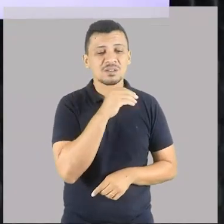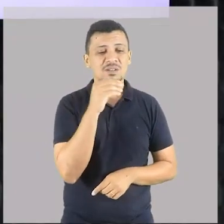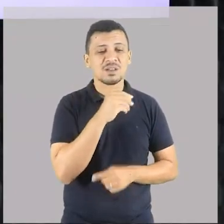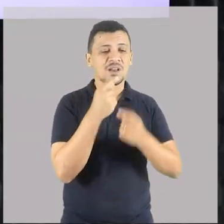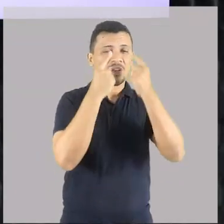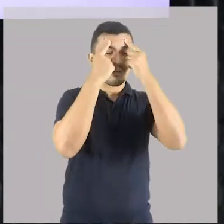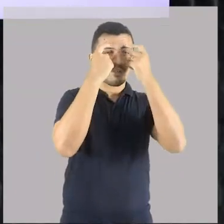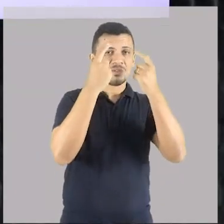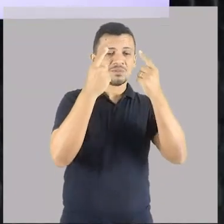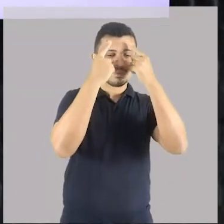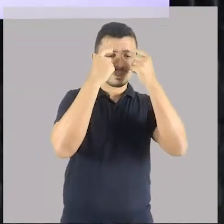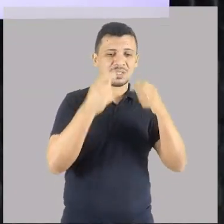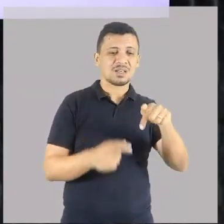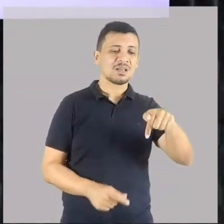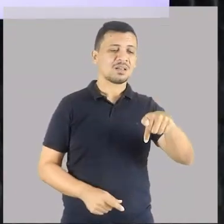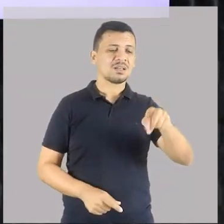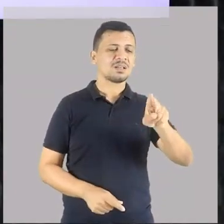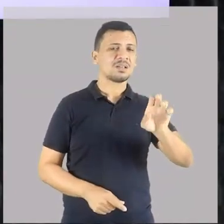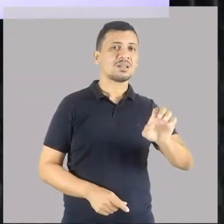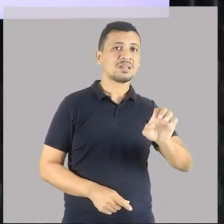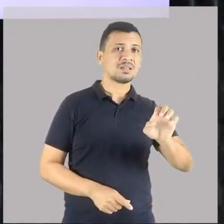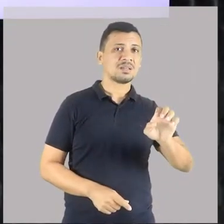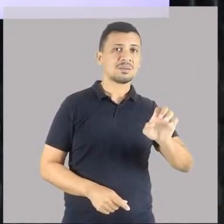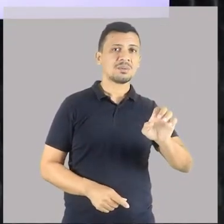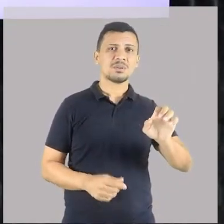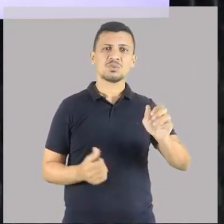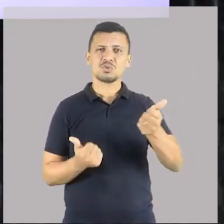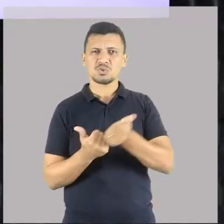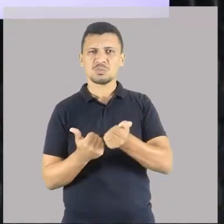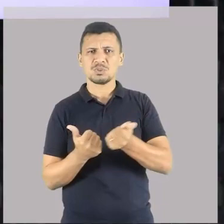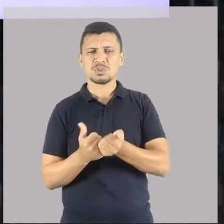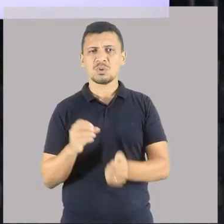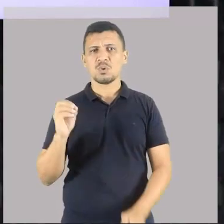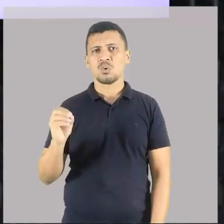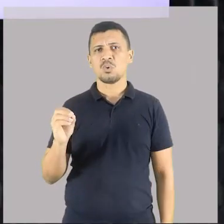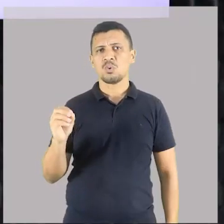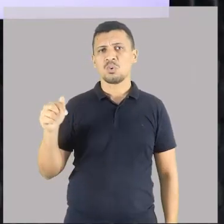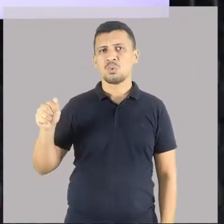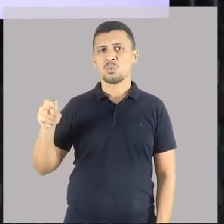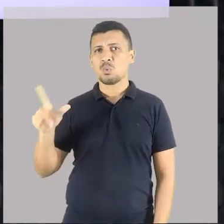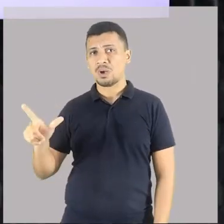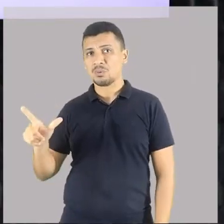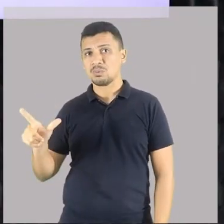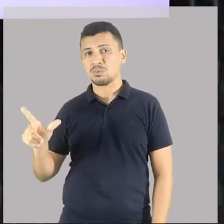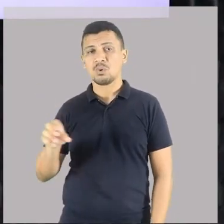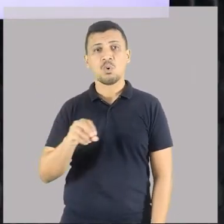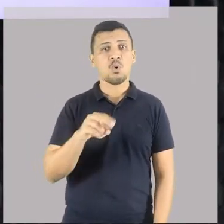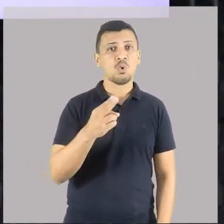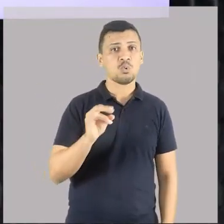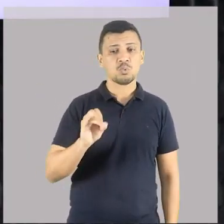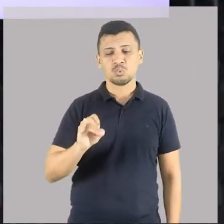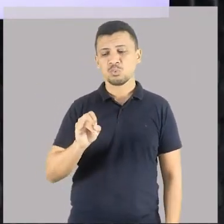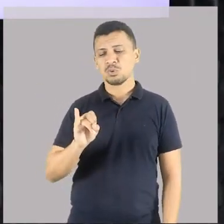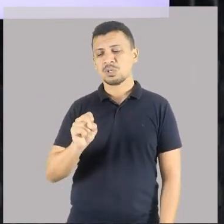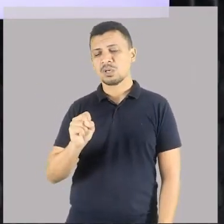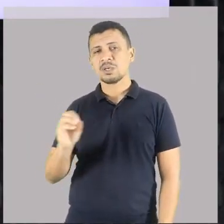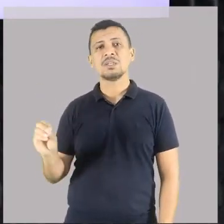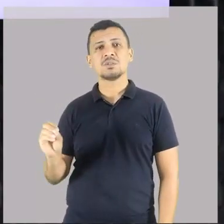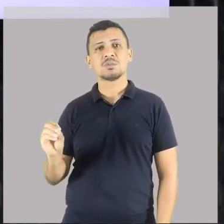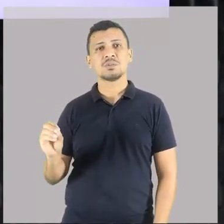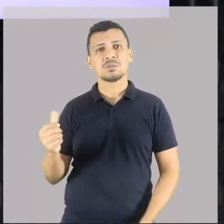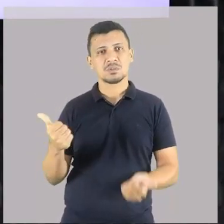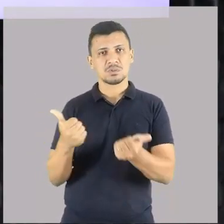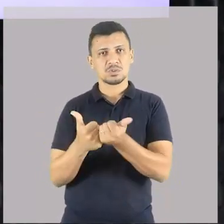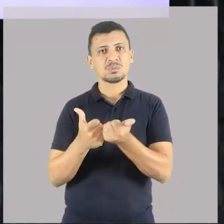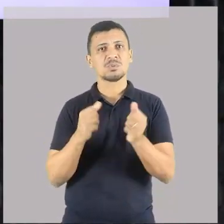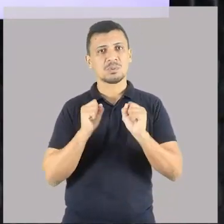pela violência. Impeça o qual ou impeça isso? Impeça isso, né? Eu posso substituir